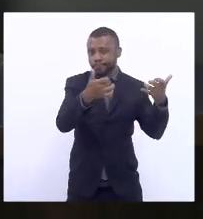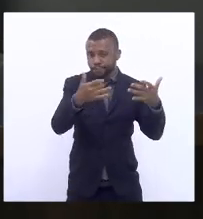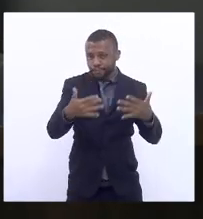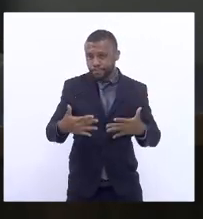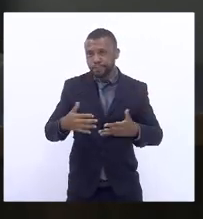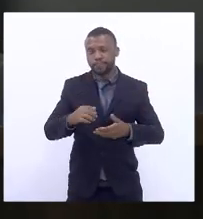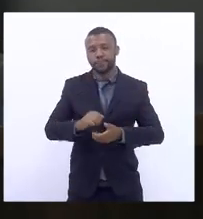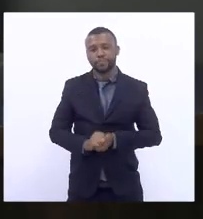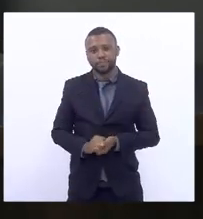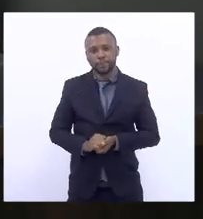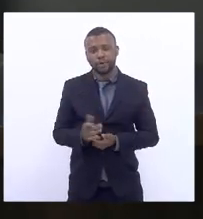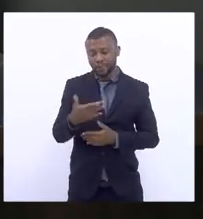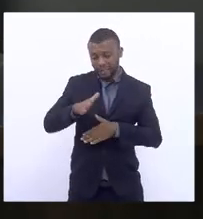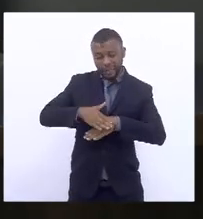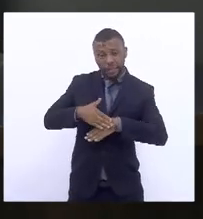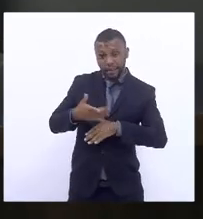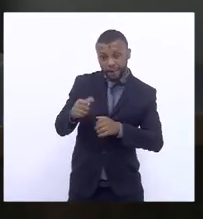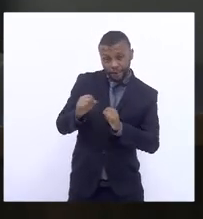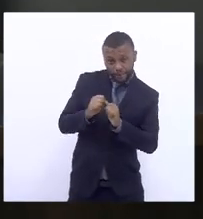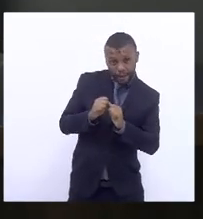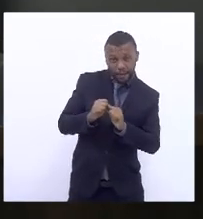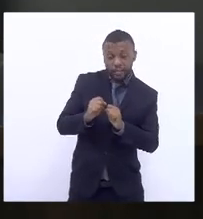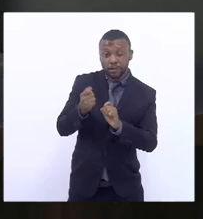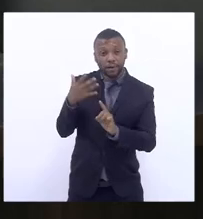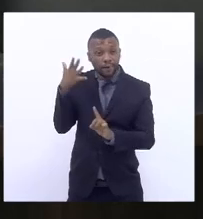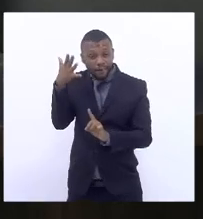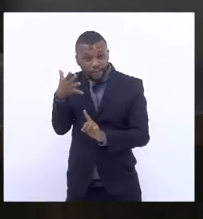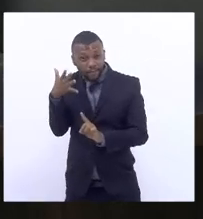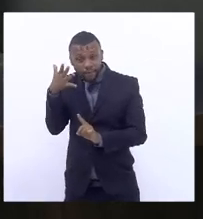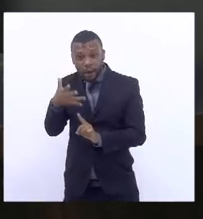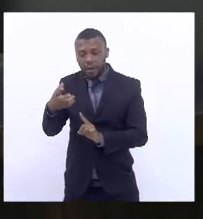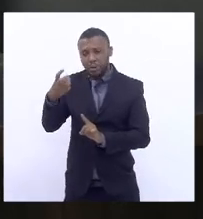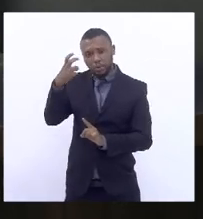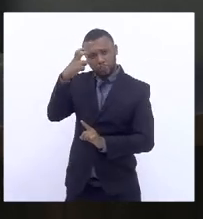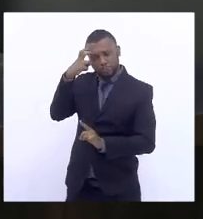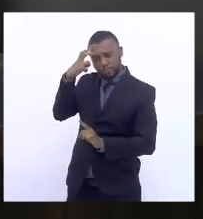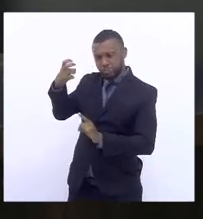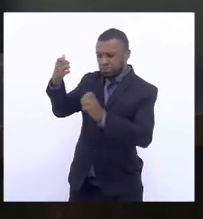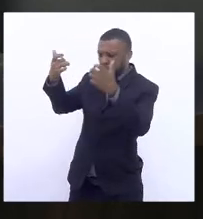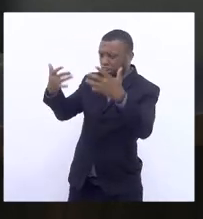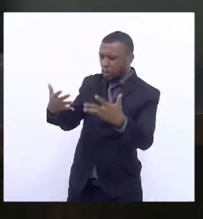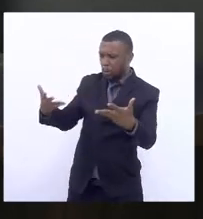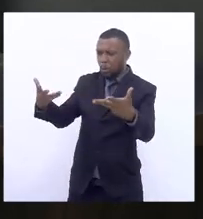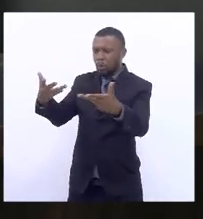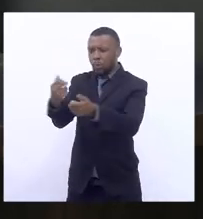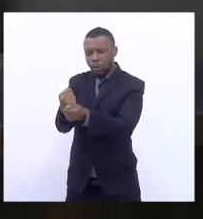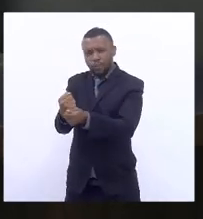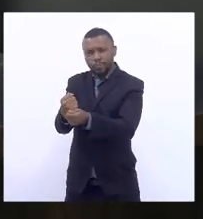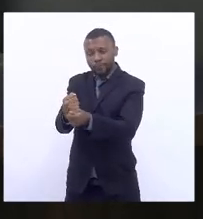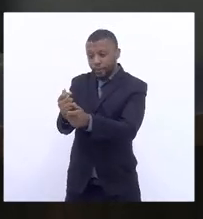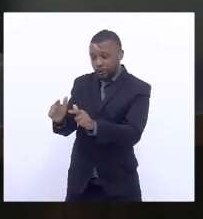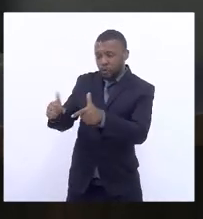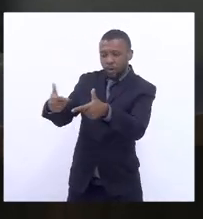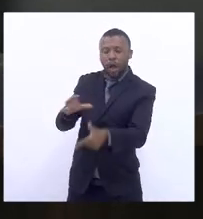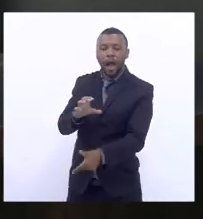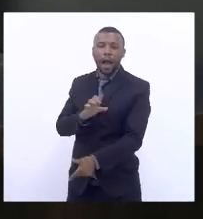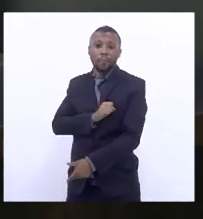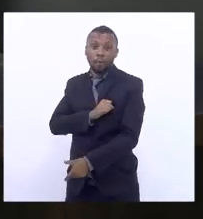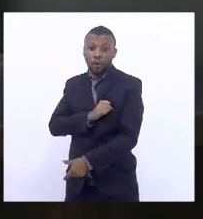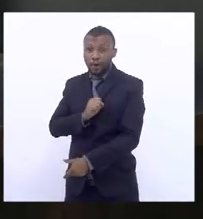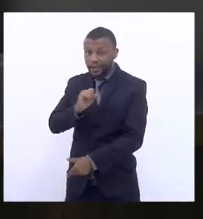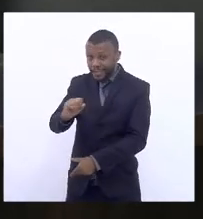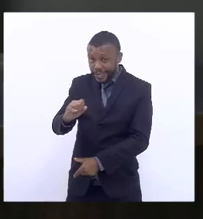fala com sabedoria e ensina com amor. E, para mim, aonde não tem amor, não tem trabalho